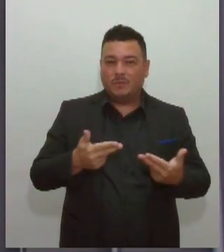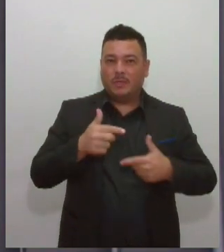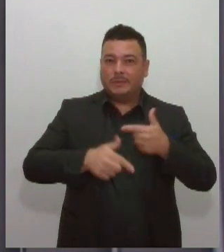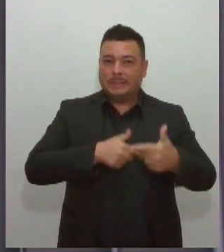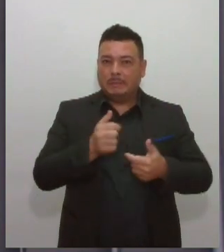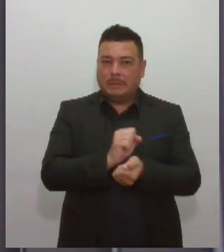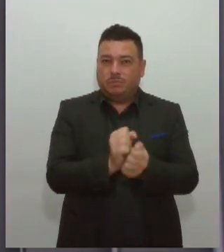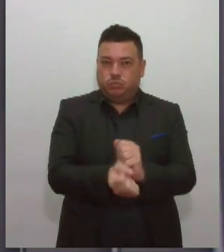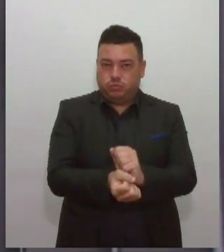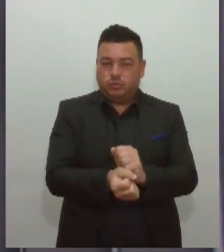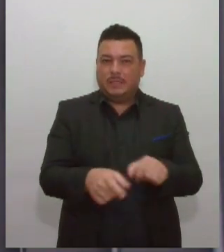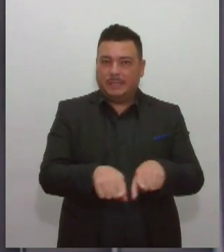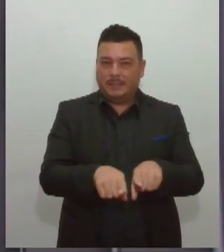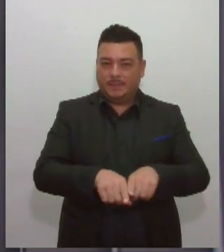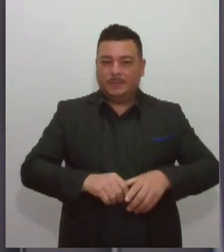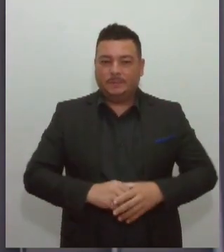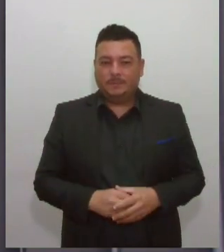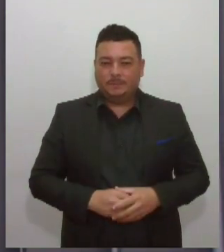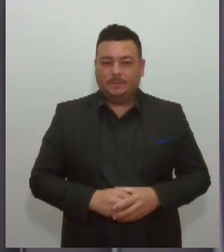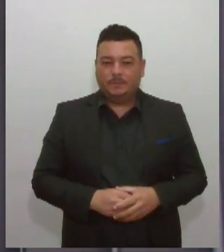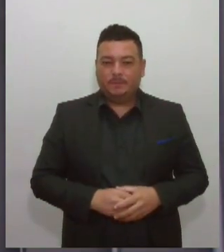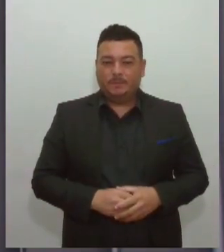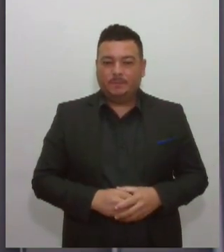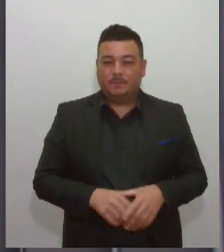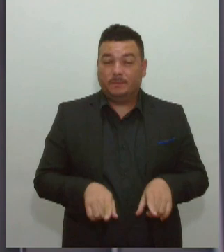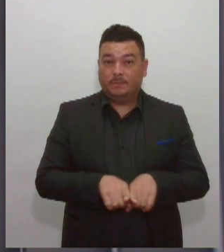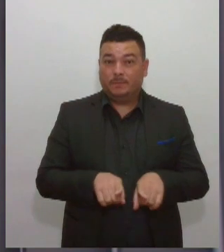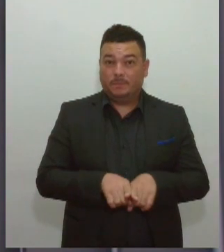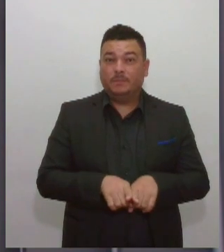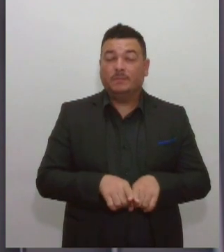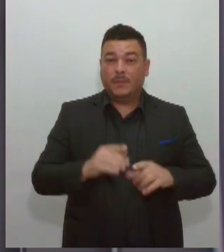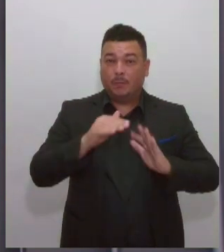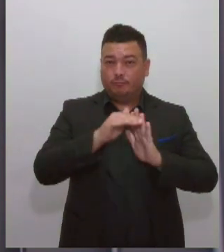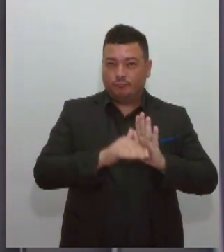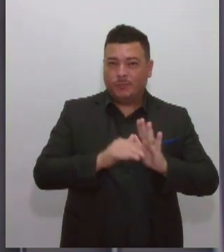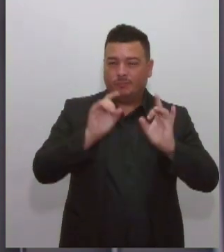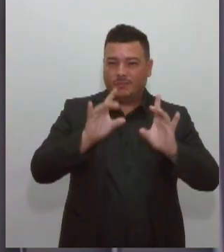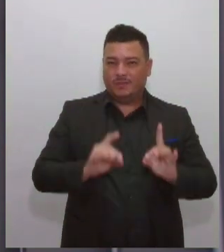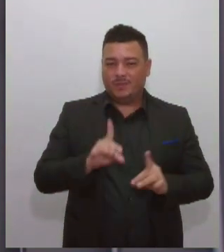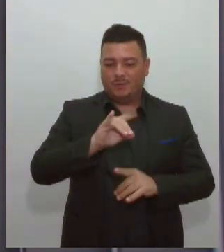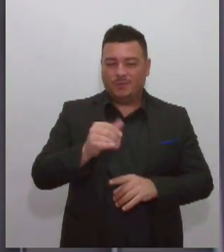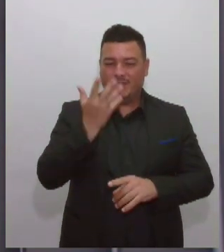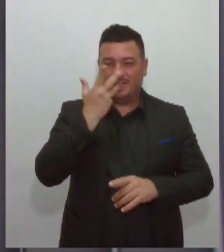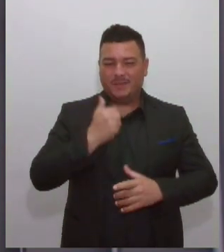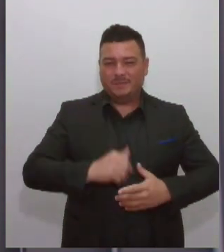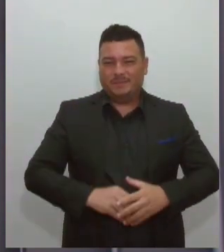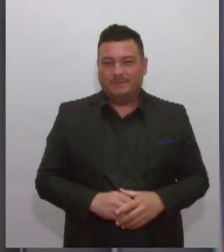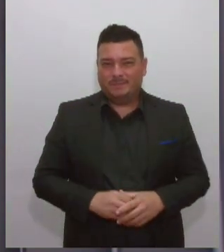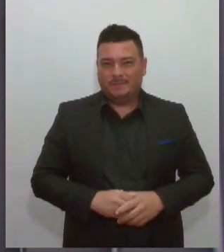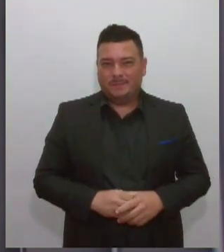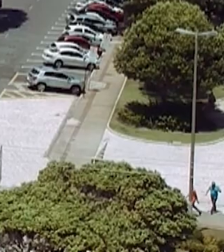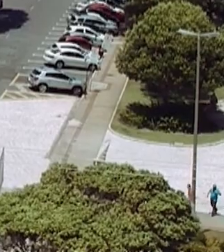de pessoas. E Orla da Atalaia tem programação especial no Dia das Crianças. Voltamos já.